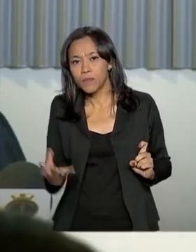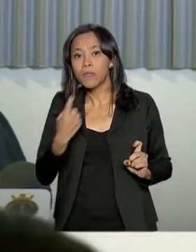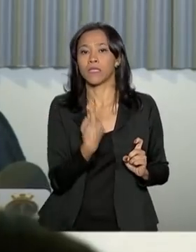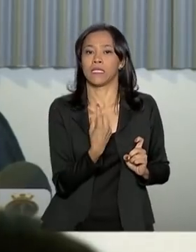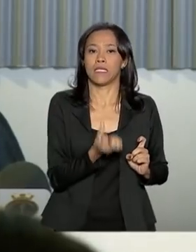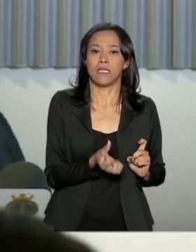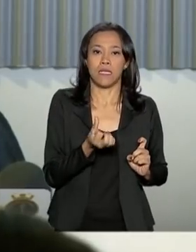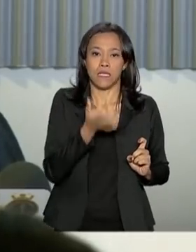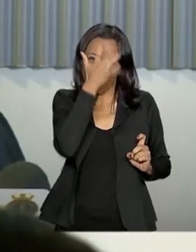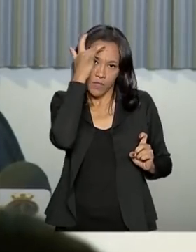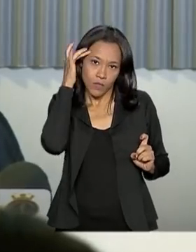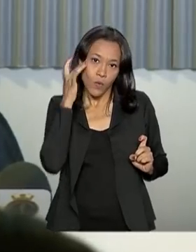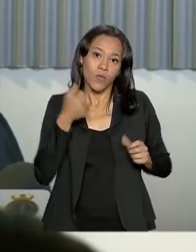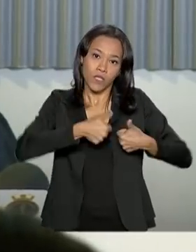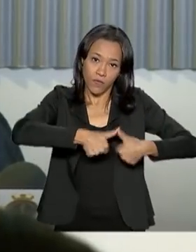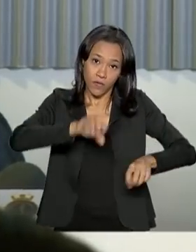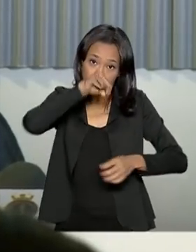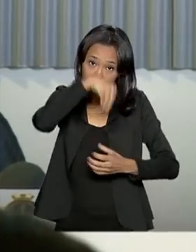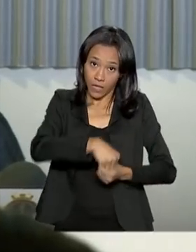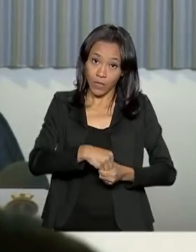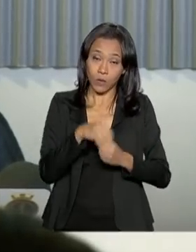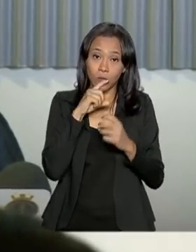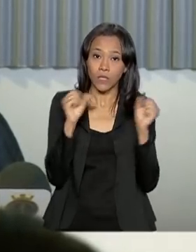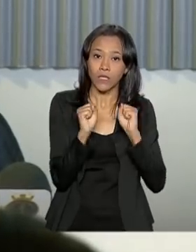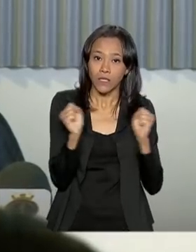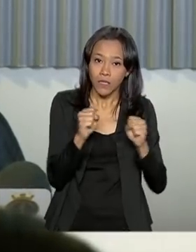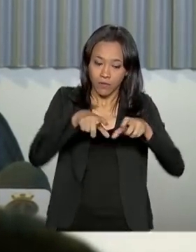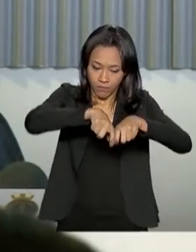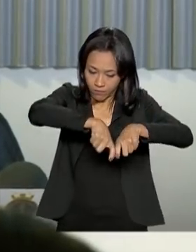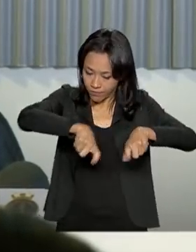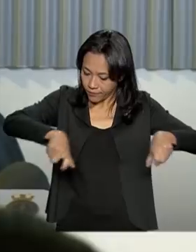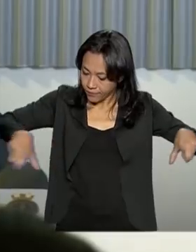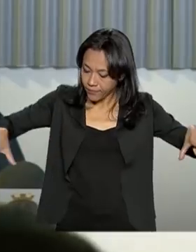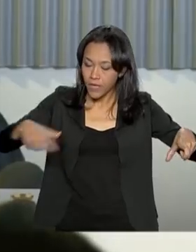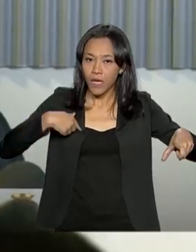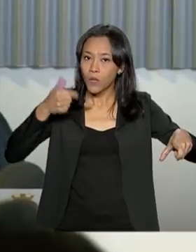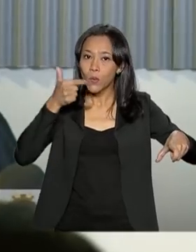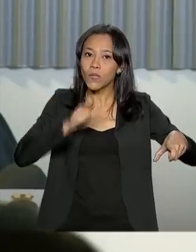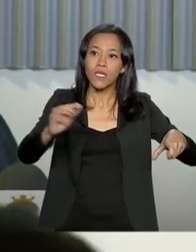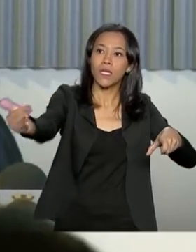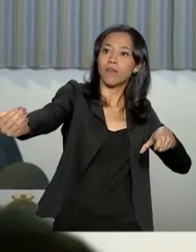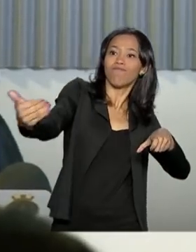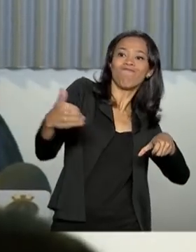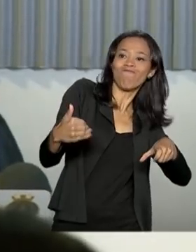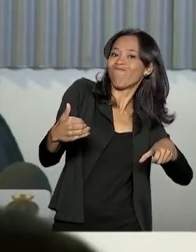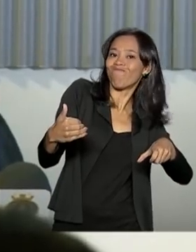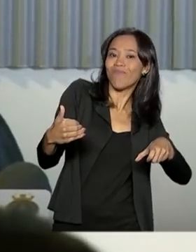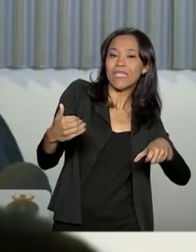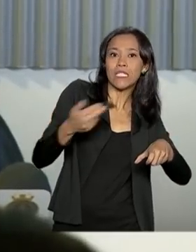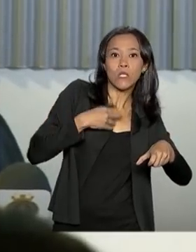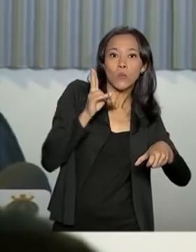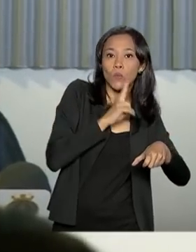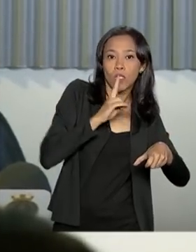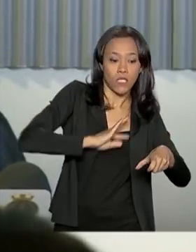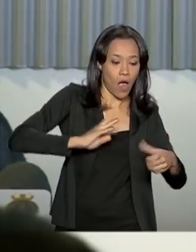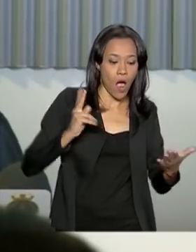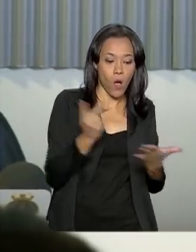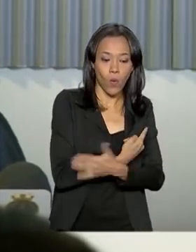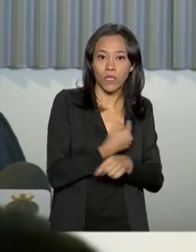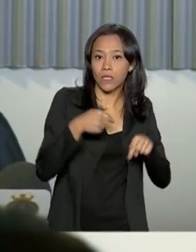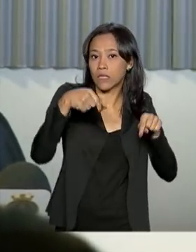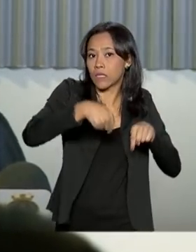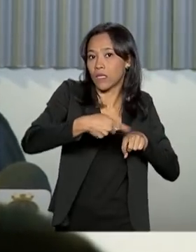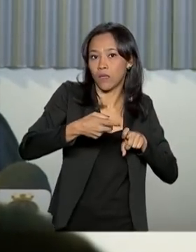pessoas passando o inverno na estação. Nós não temos condições de chegar na estação. Então, alguma emergência, esse